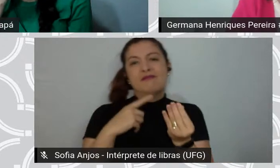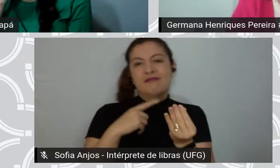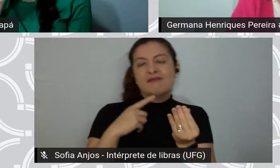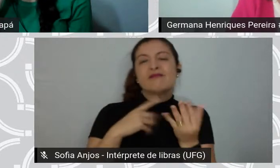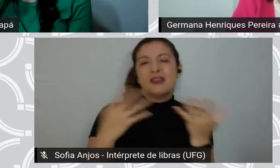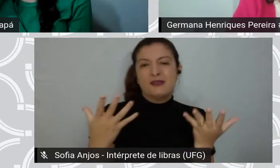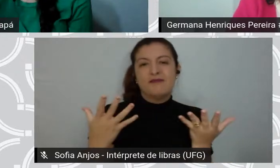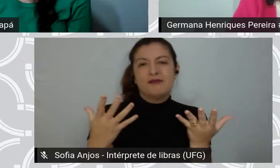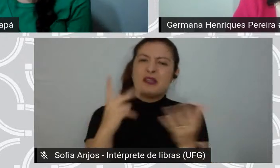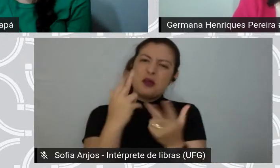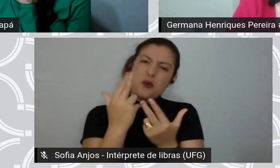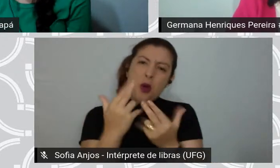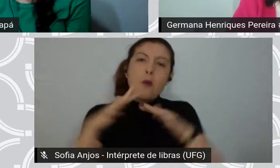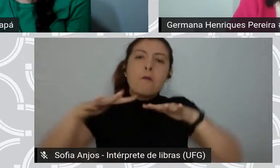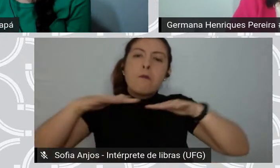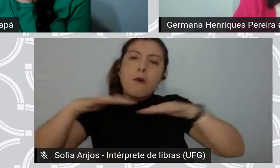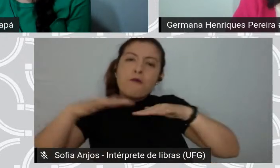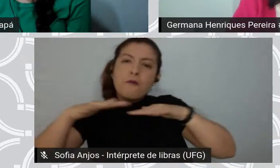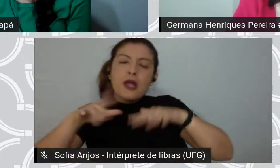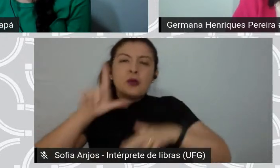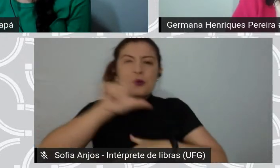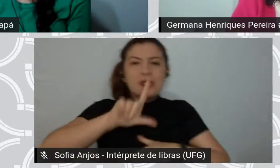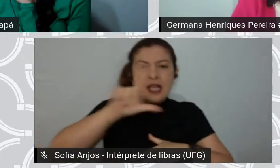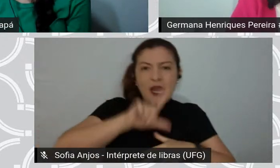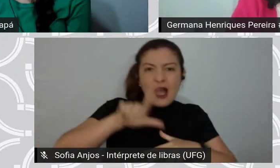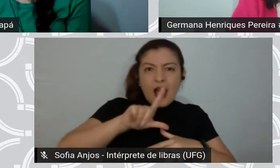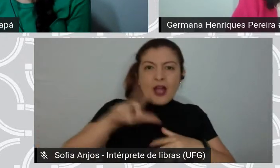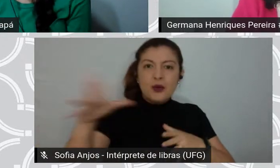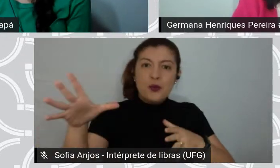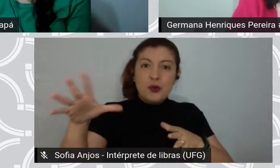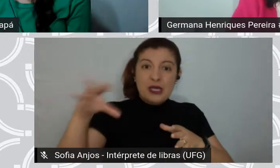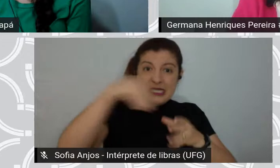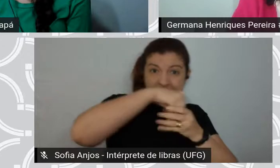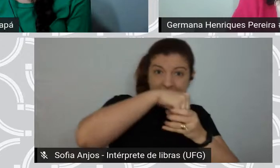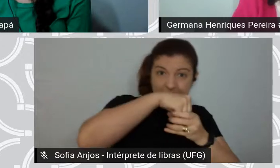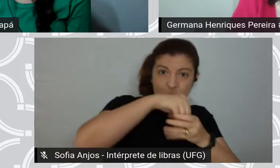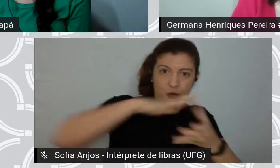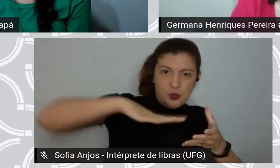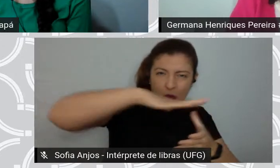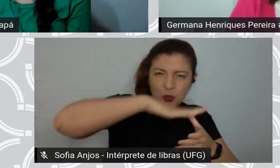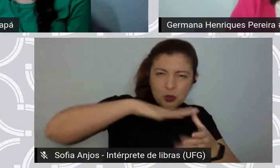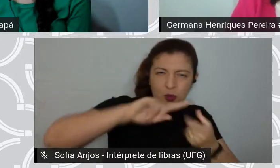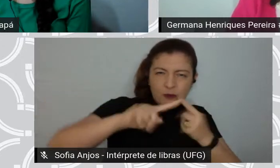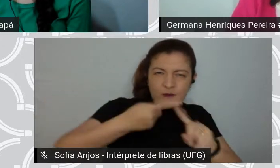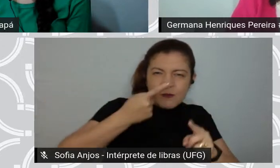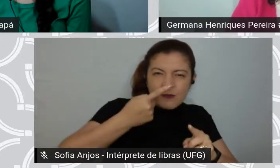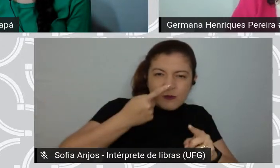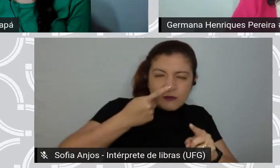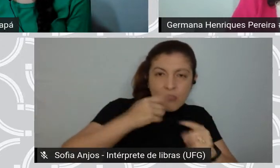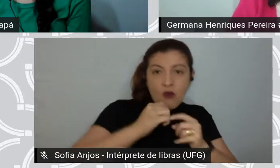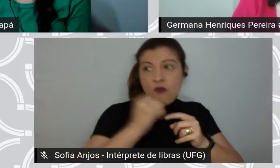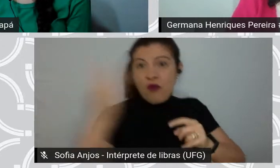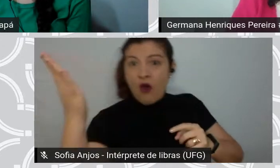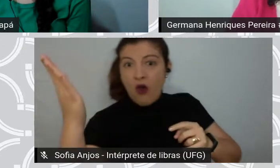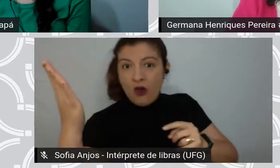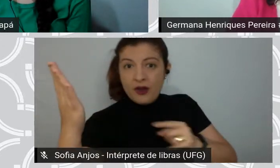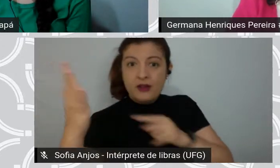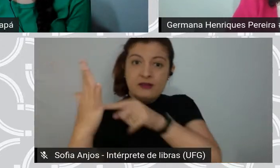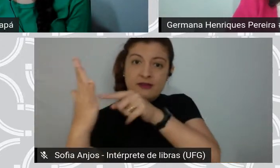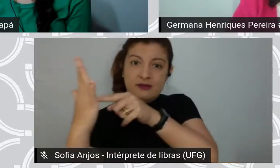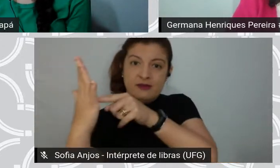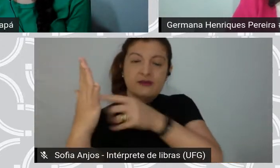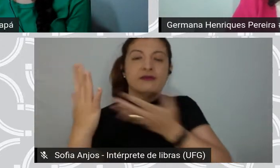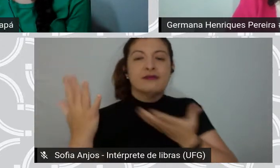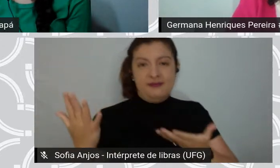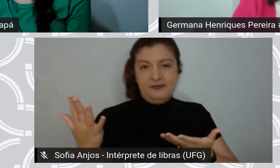centros. Então, como eu dizia, vou citar a Casanova aqui numa passagem bem pequena. O crítico, assim como o tradutor,